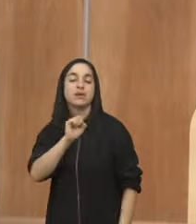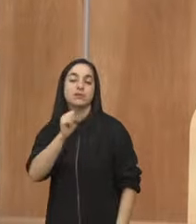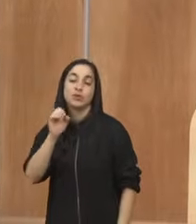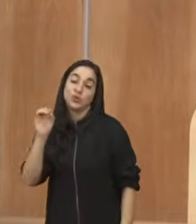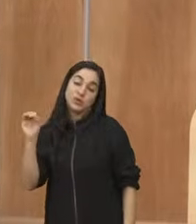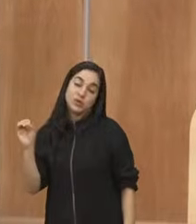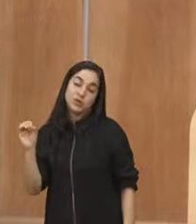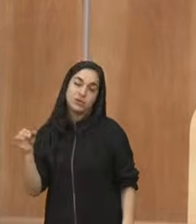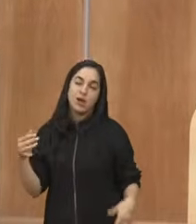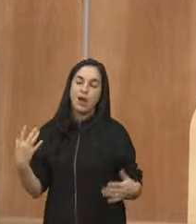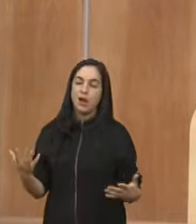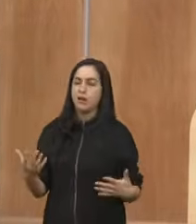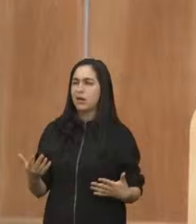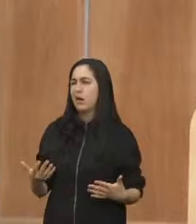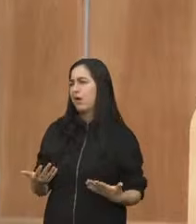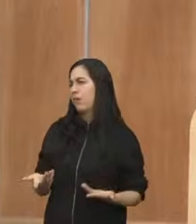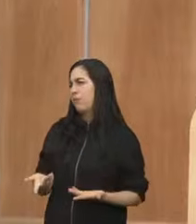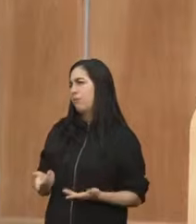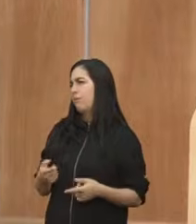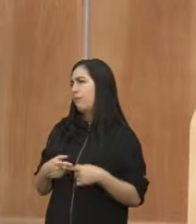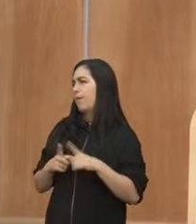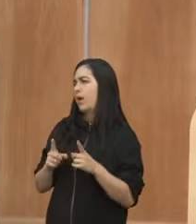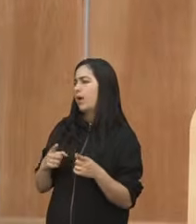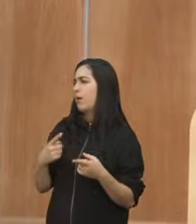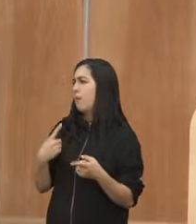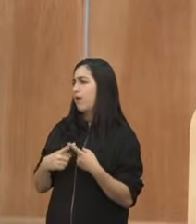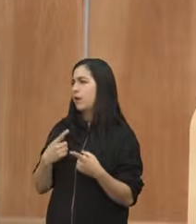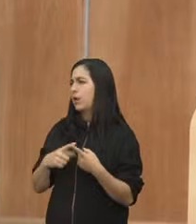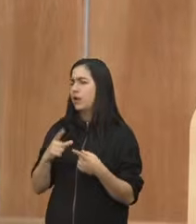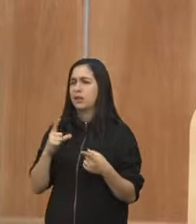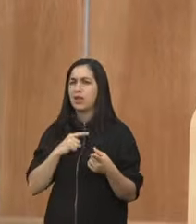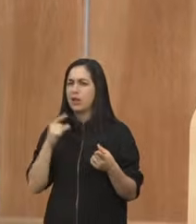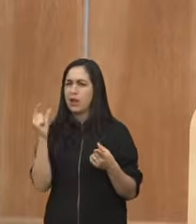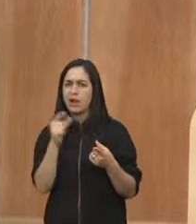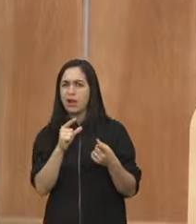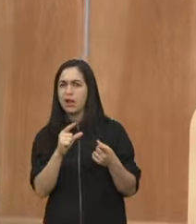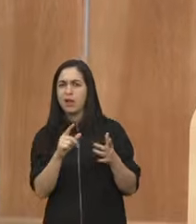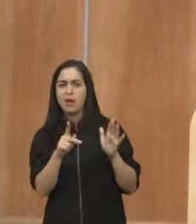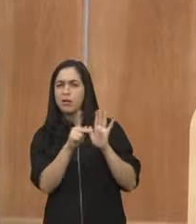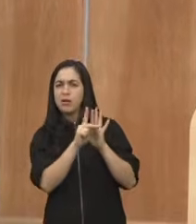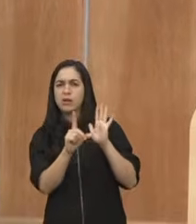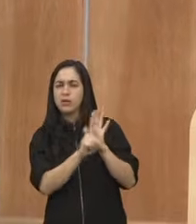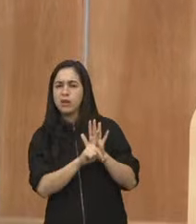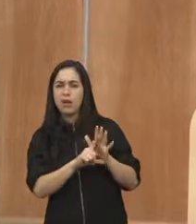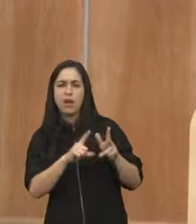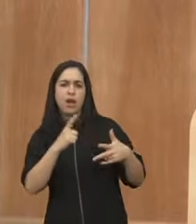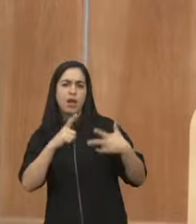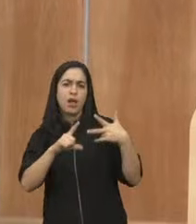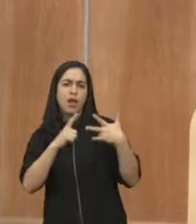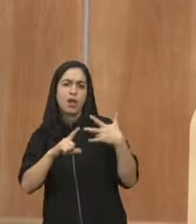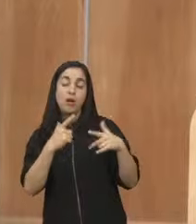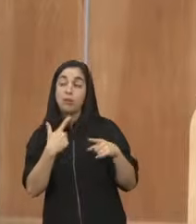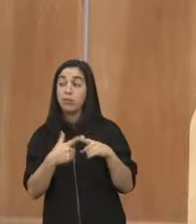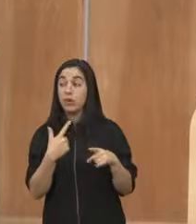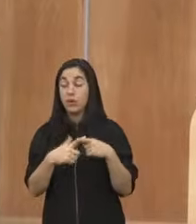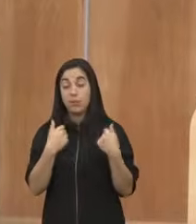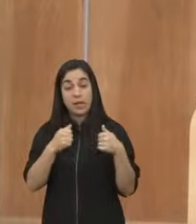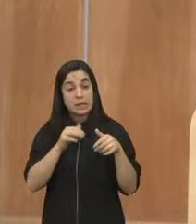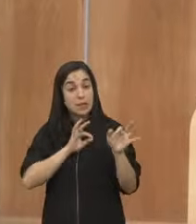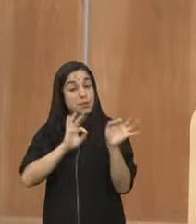4.800.000. Aí vocês podem questionar, mas por que isso está na legislação? Porque nós temos que preparar a cidade para o